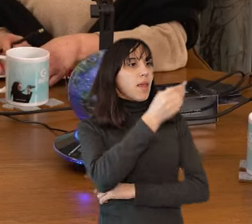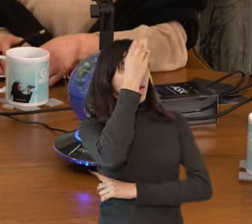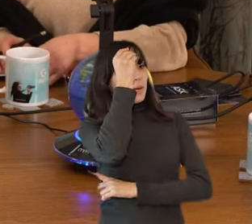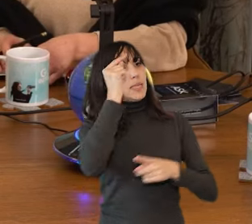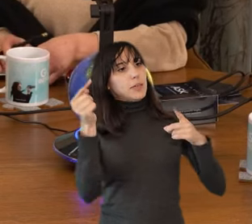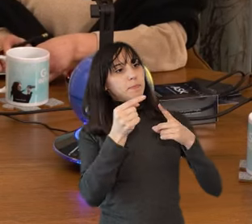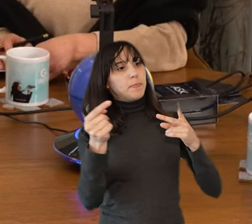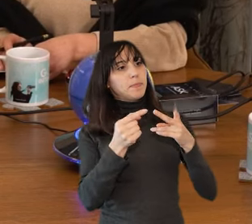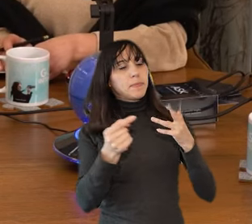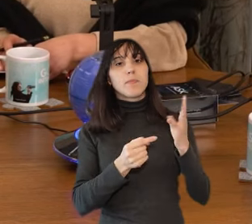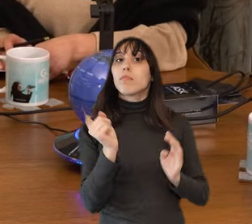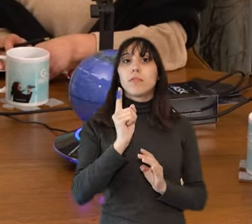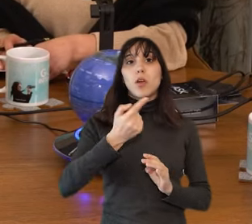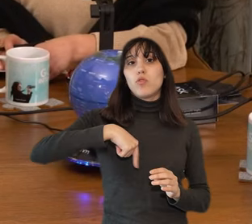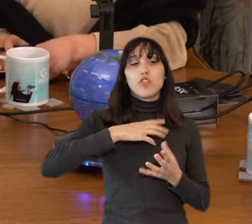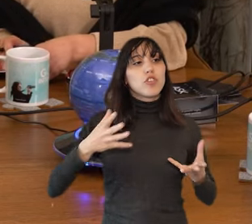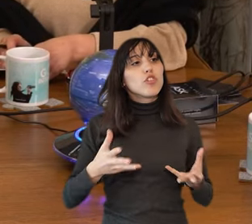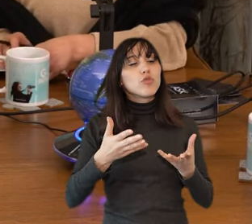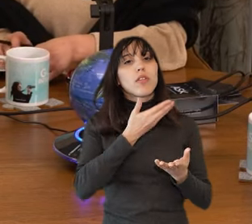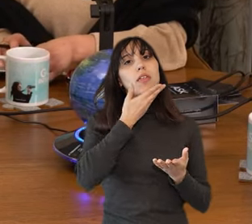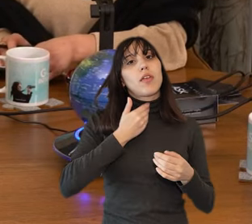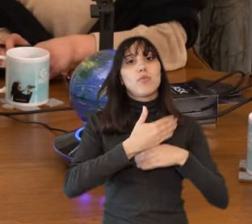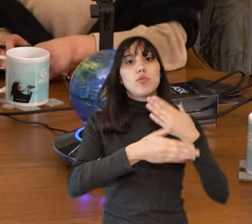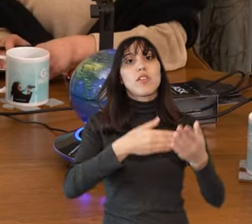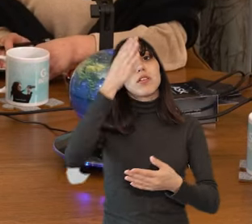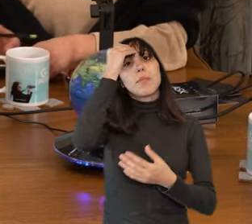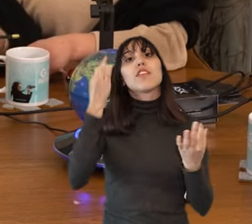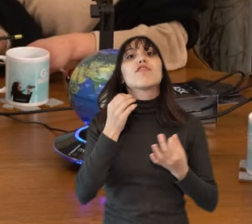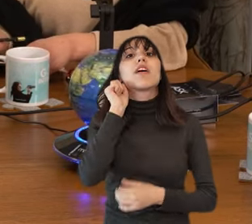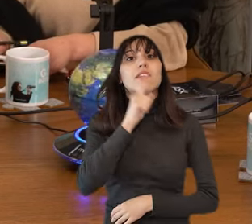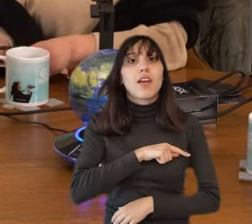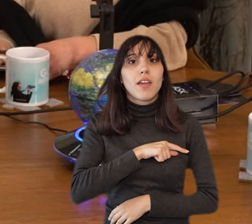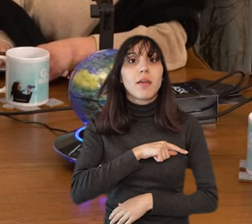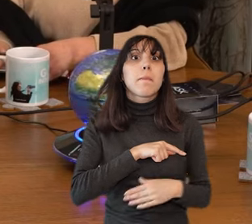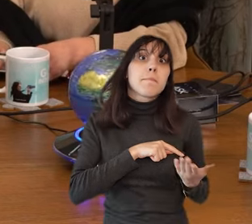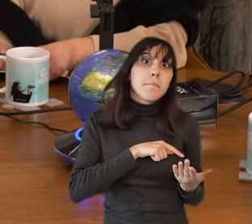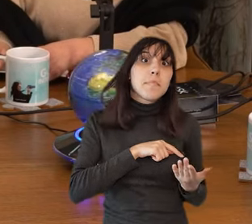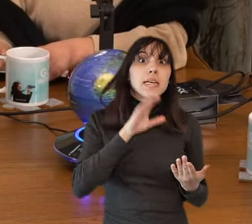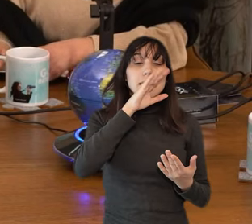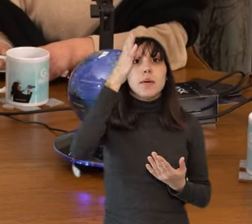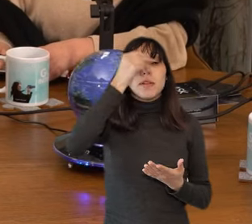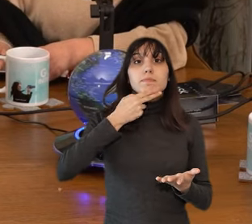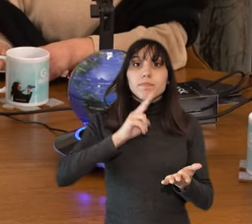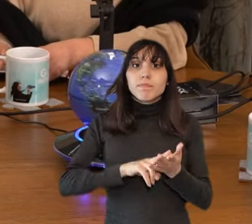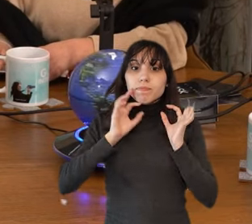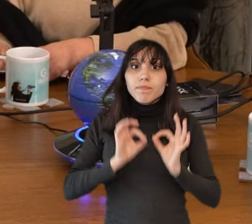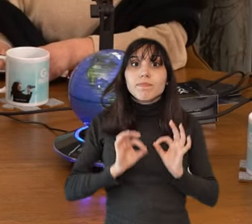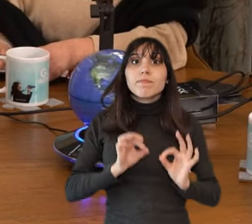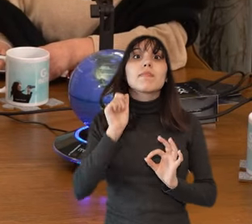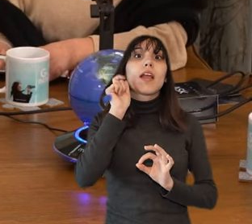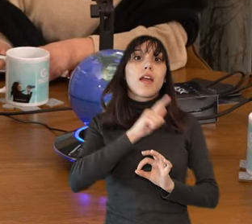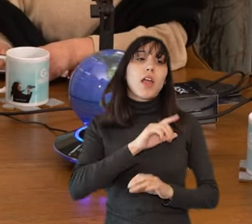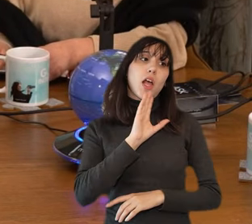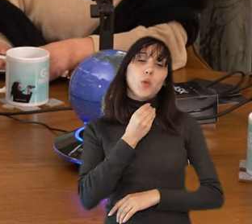aprender nós ajudamos nesse processo Mas quem tem que aprender de facto se a aprendizagem é mesmo real e é significativa é o